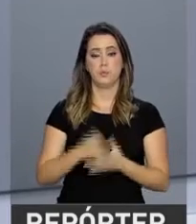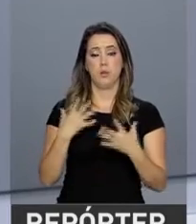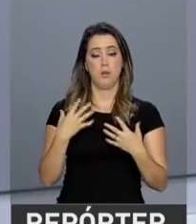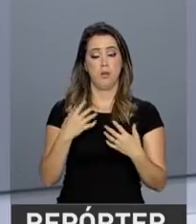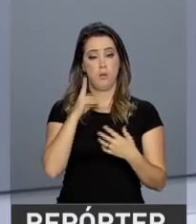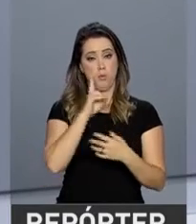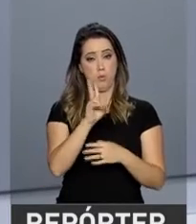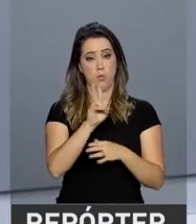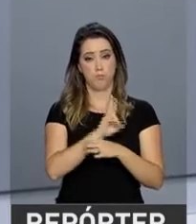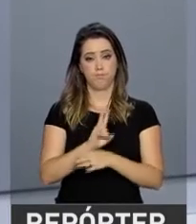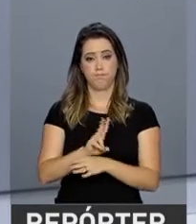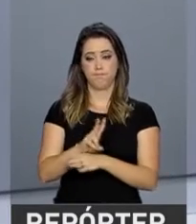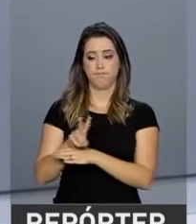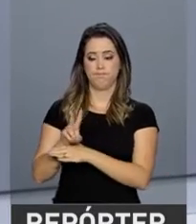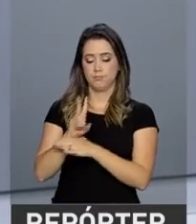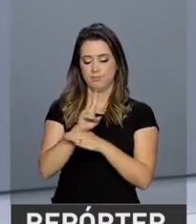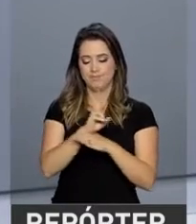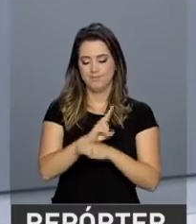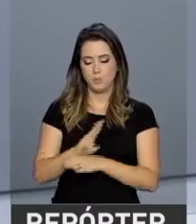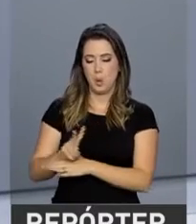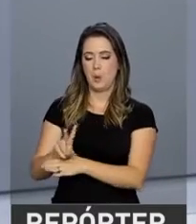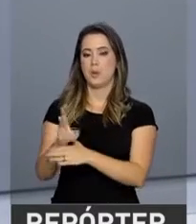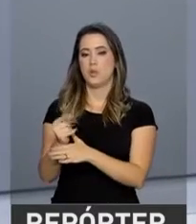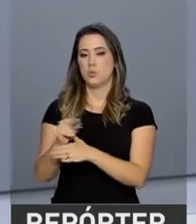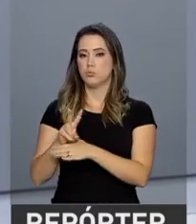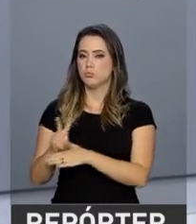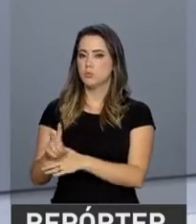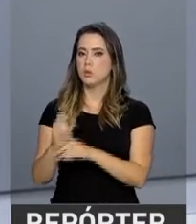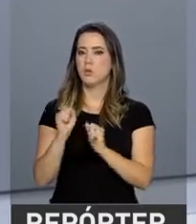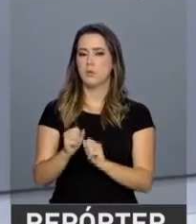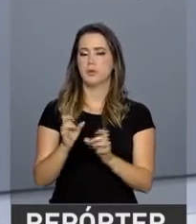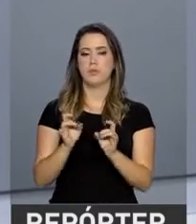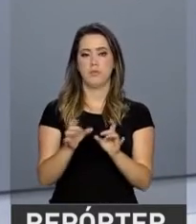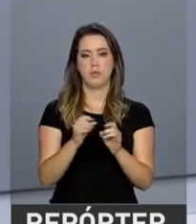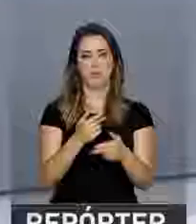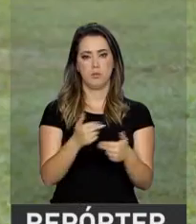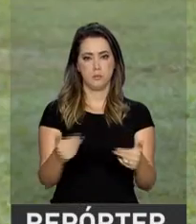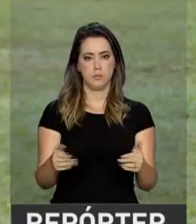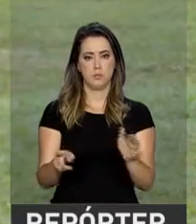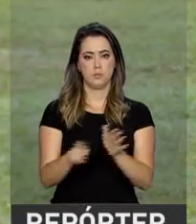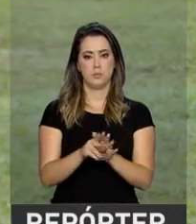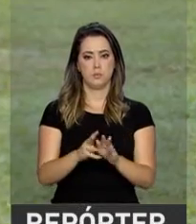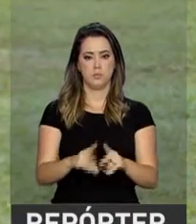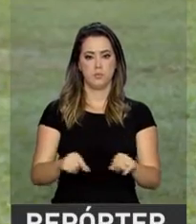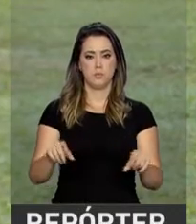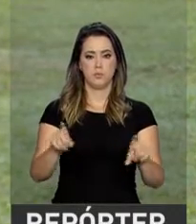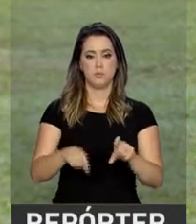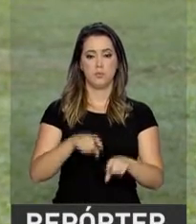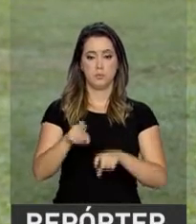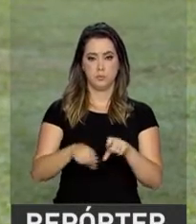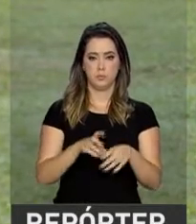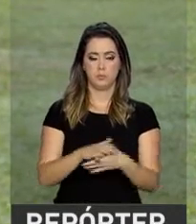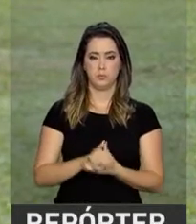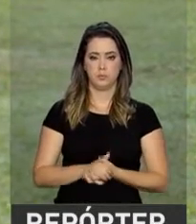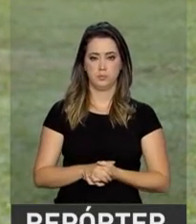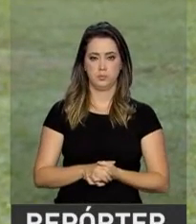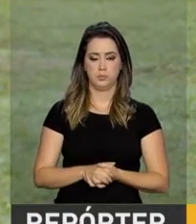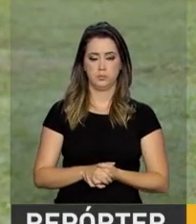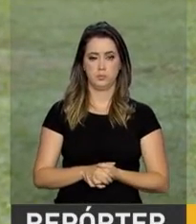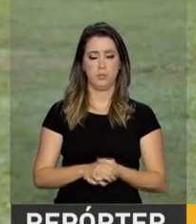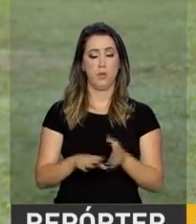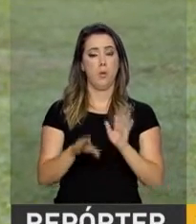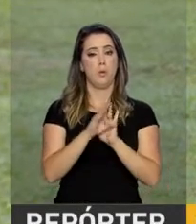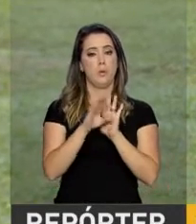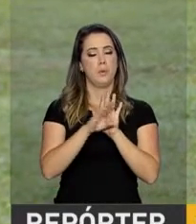acesso a crédito bancário ea possibilidade de comercializar a produção o programa nacional de